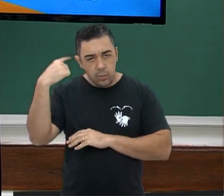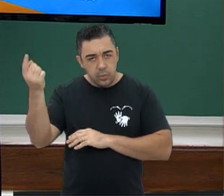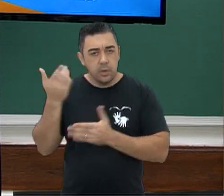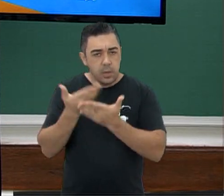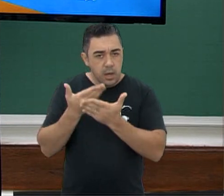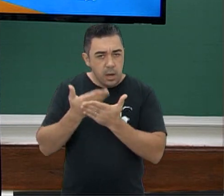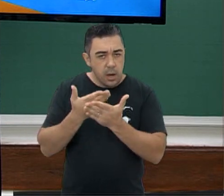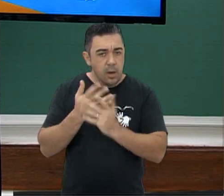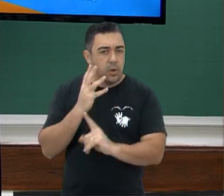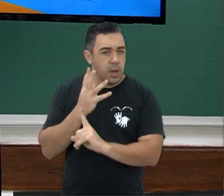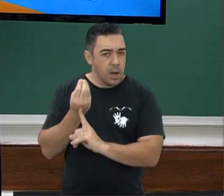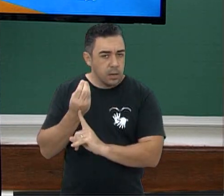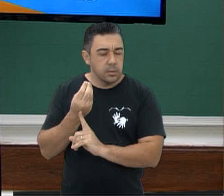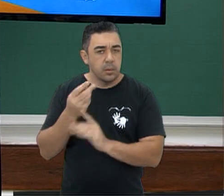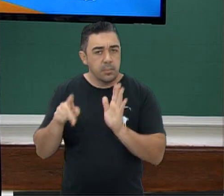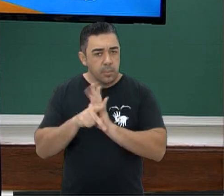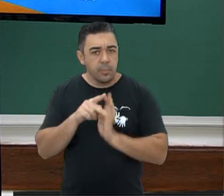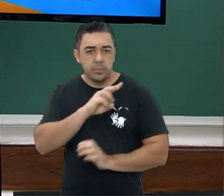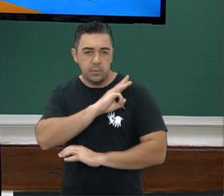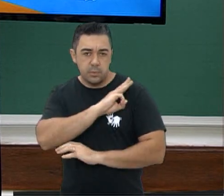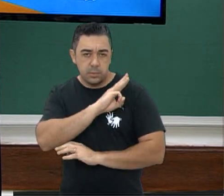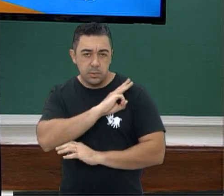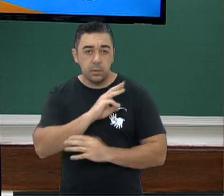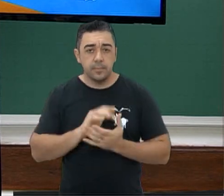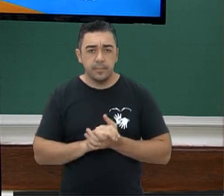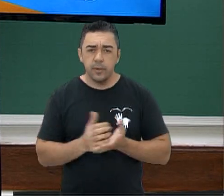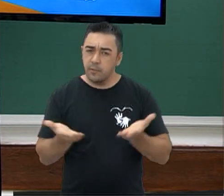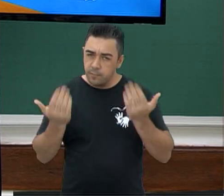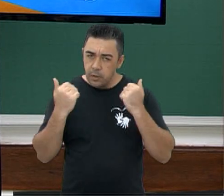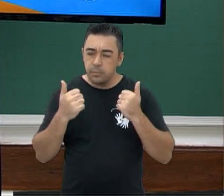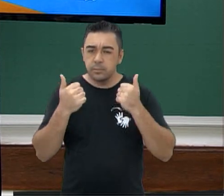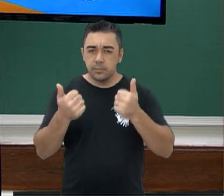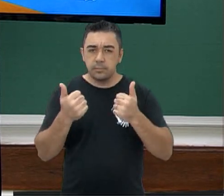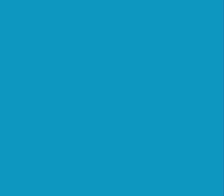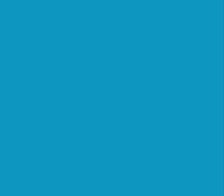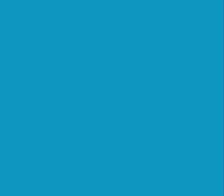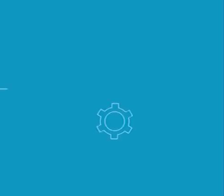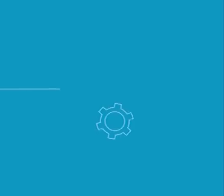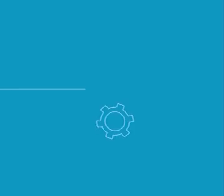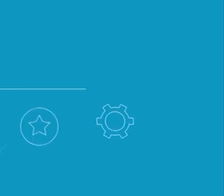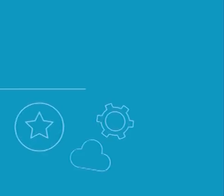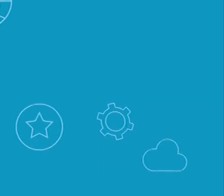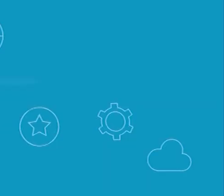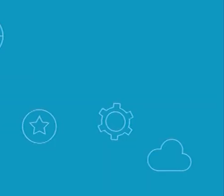próximas aulas de arte do terceiro ano. E vamos lá. Isso aí.